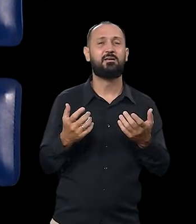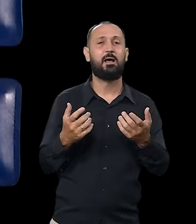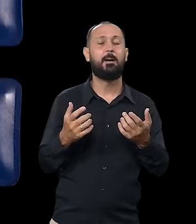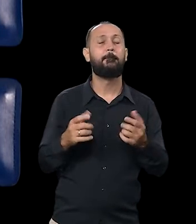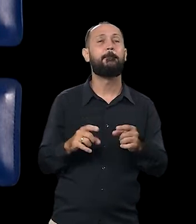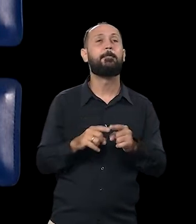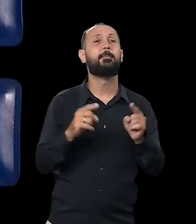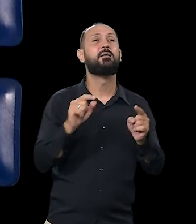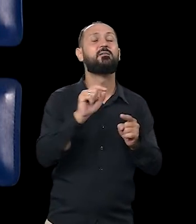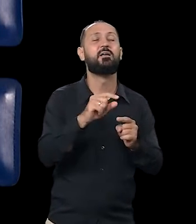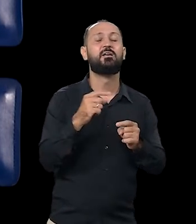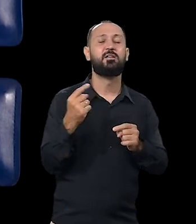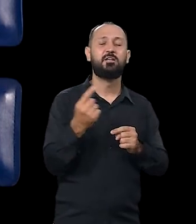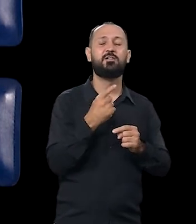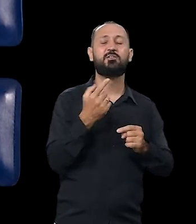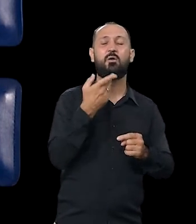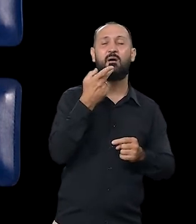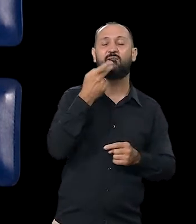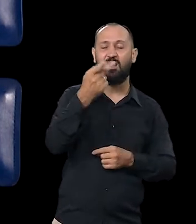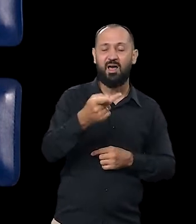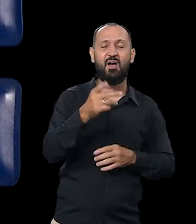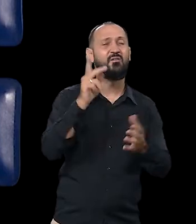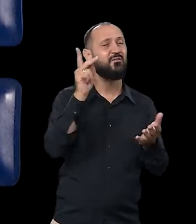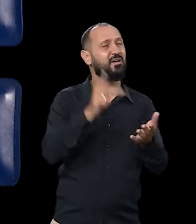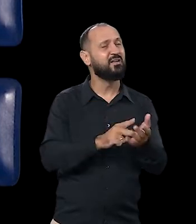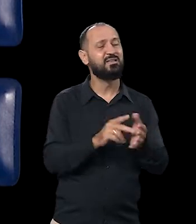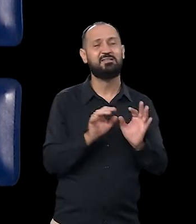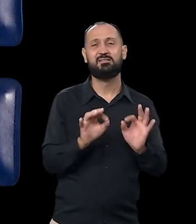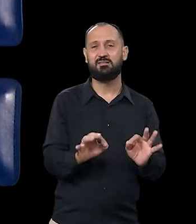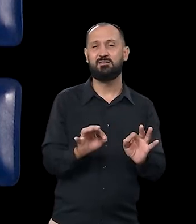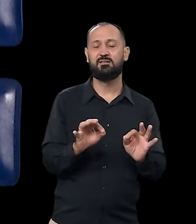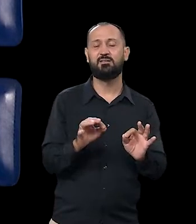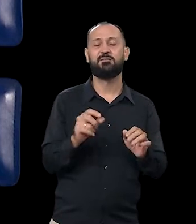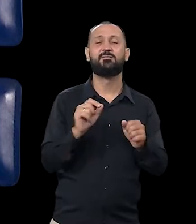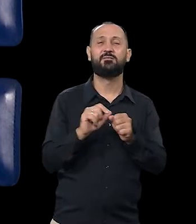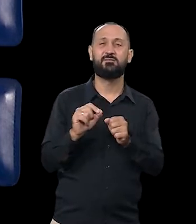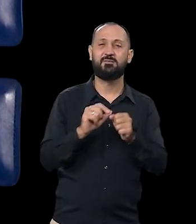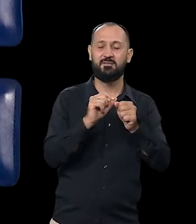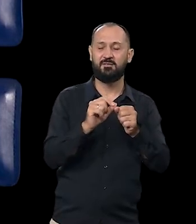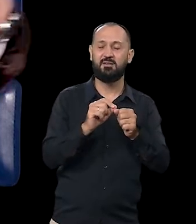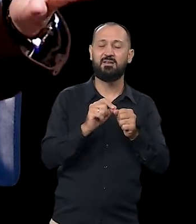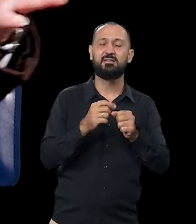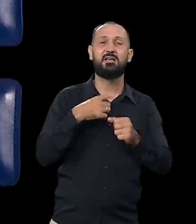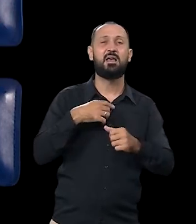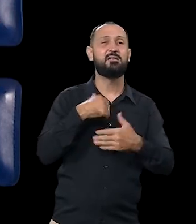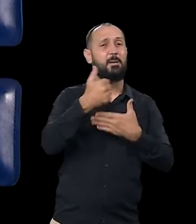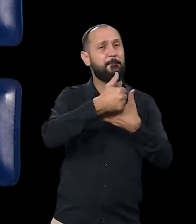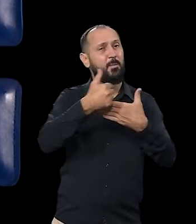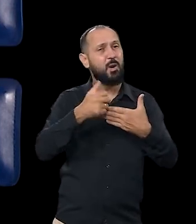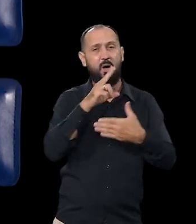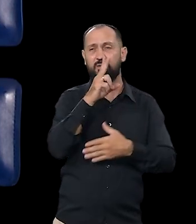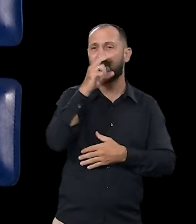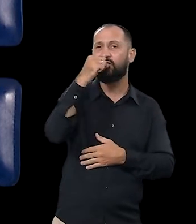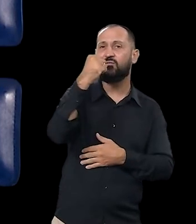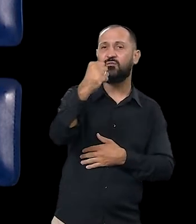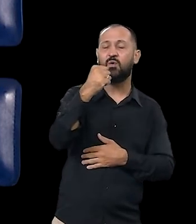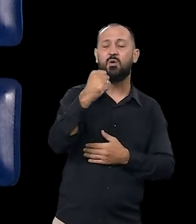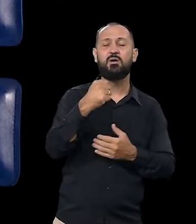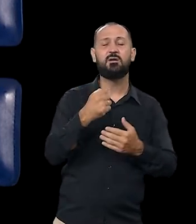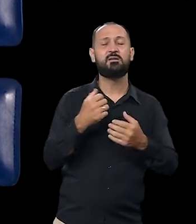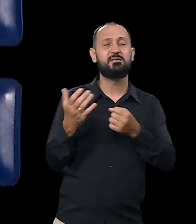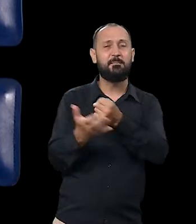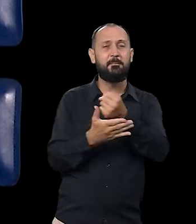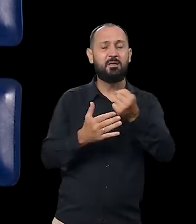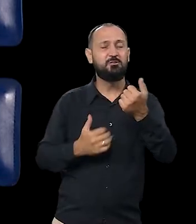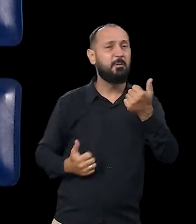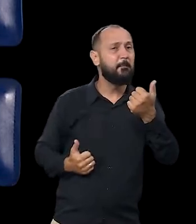extrema dificuldade, mas era de uma honestidade extraordinária e ela nos legou esse patrimônio